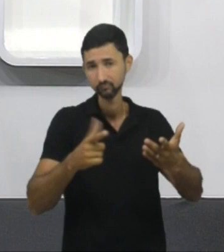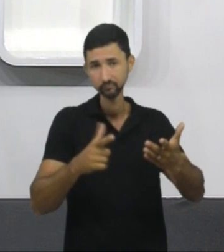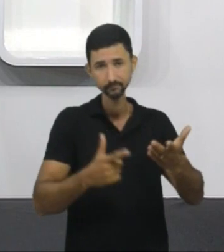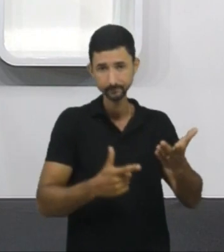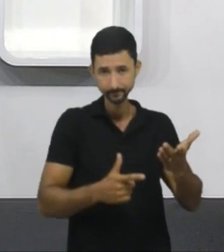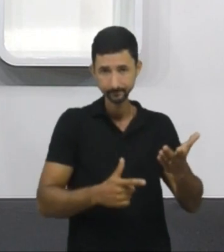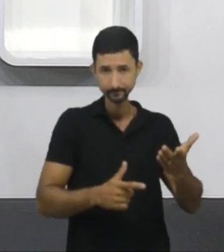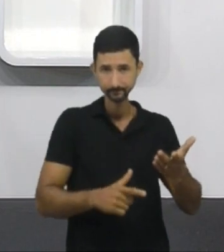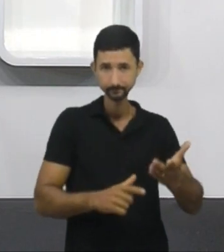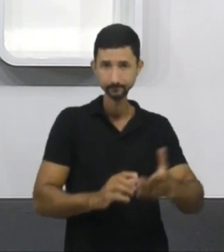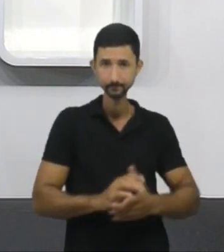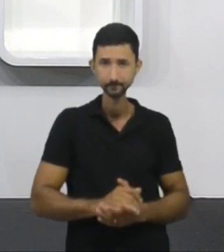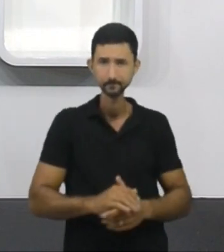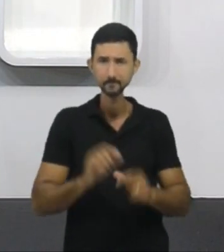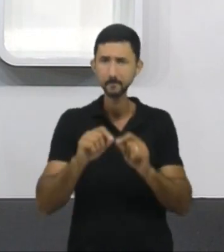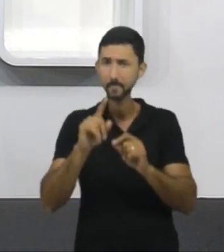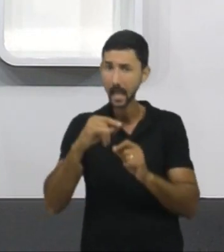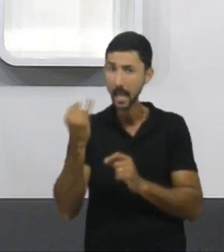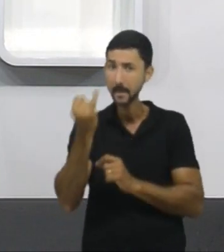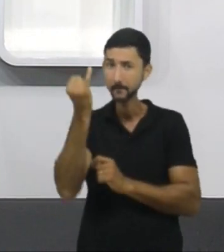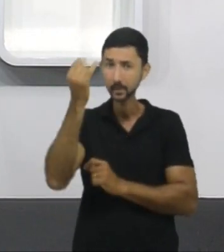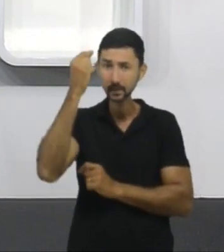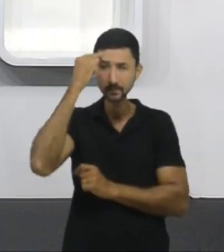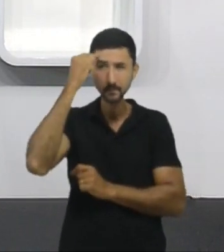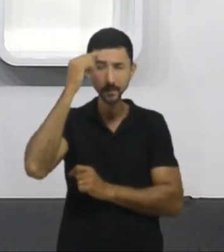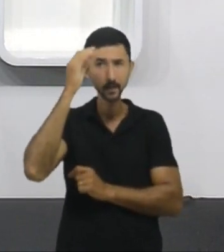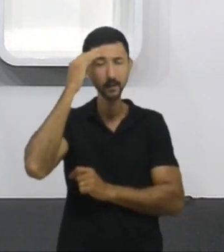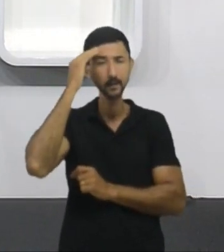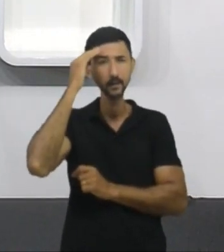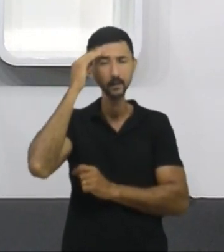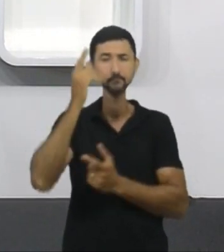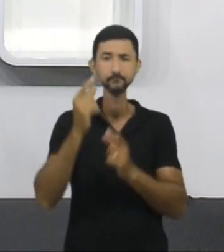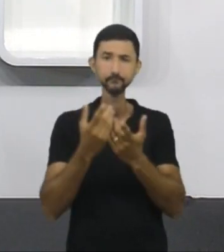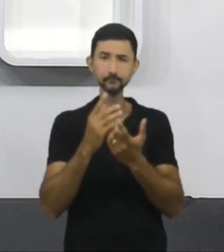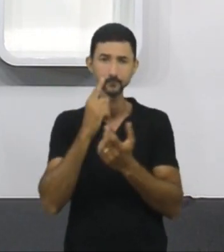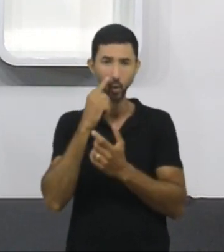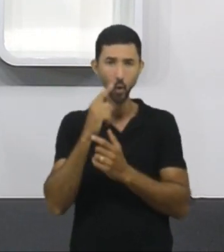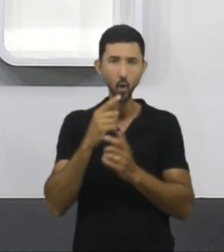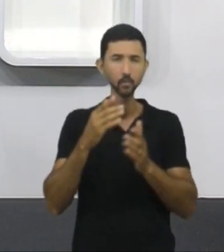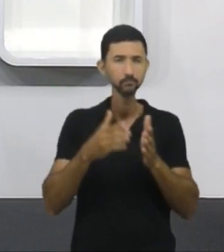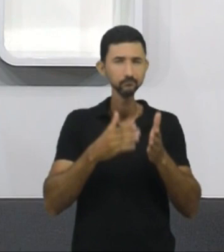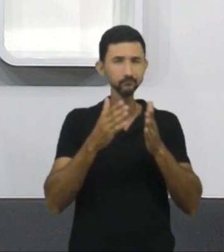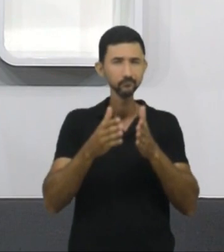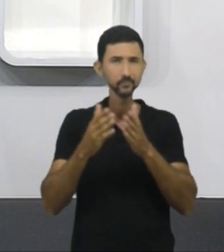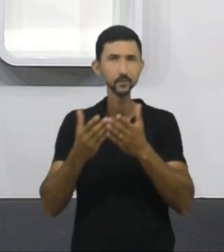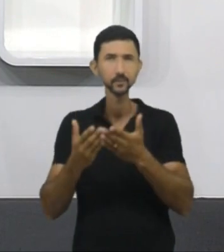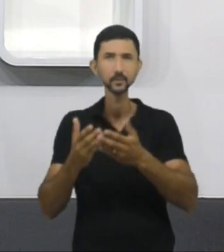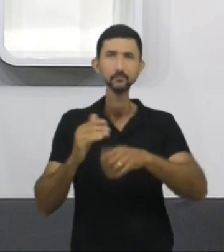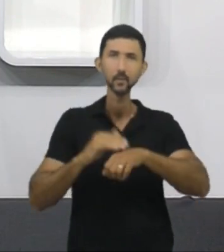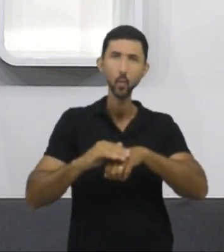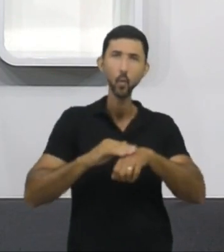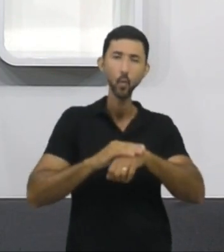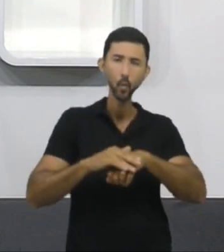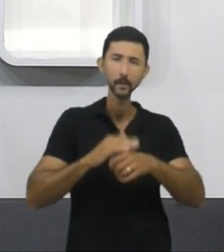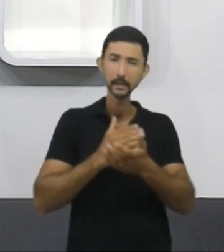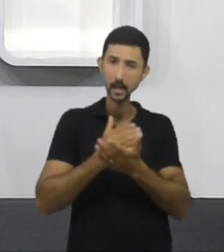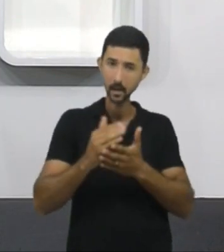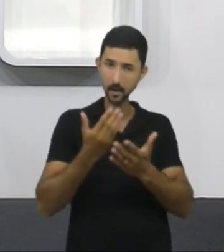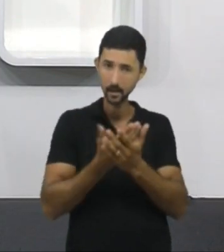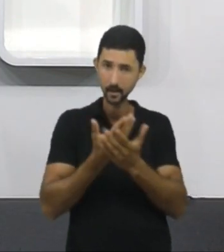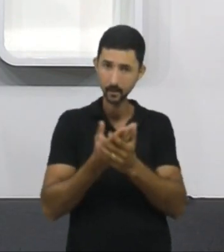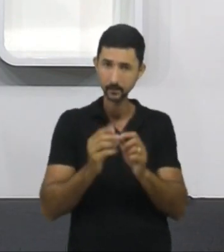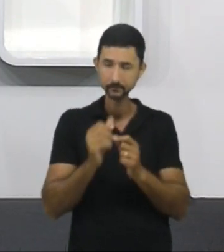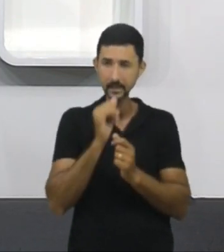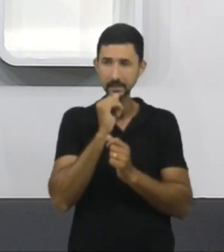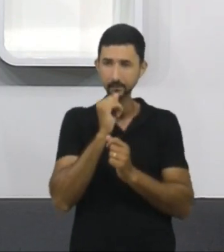dessa leitura. Por que que é importante você pensar a respeito disso? Vamos voltar um pouquinho para o que eu comentei com você no começo da aula.